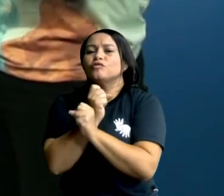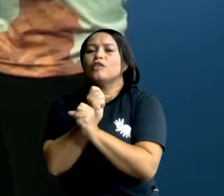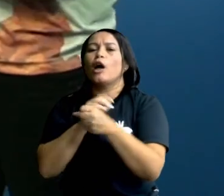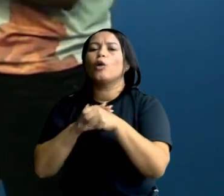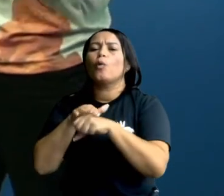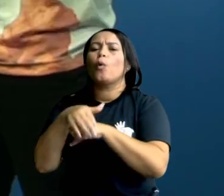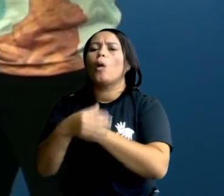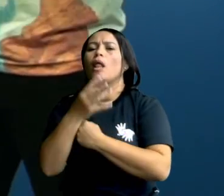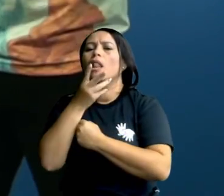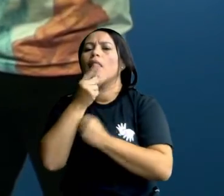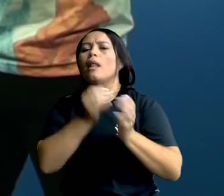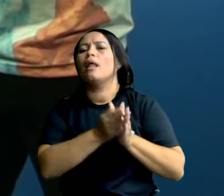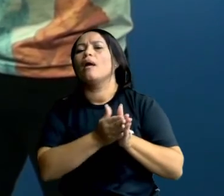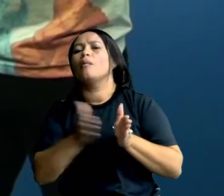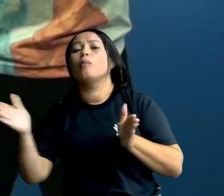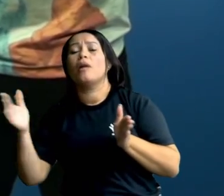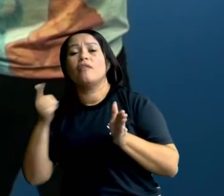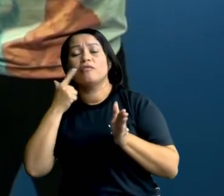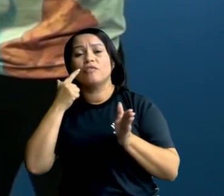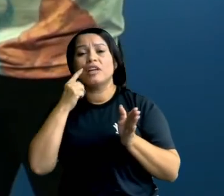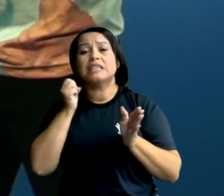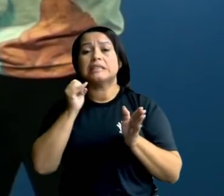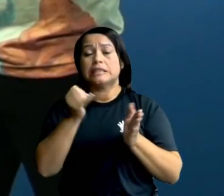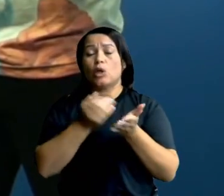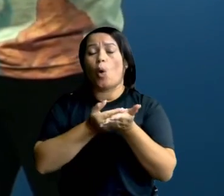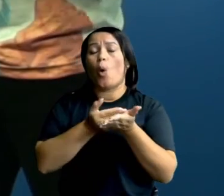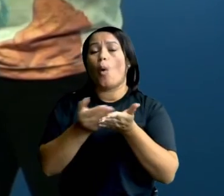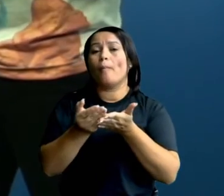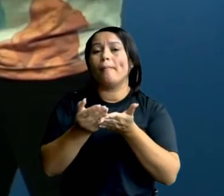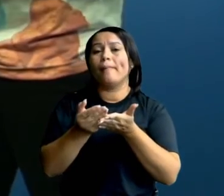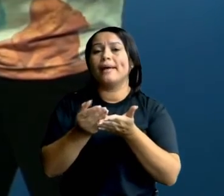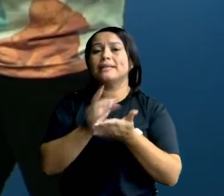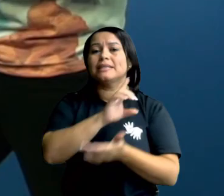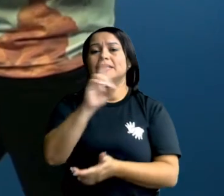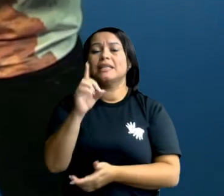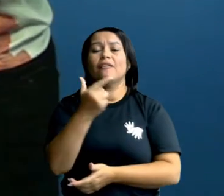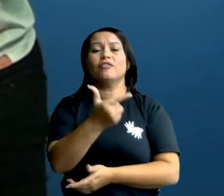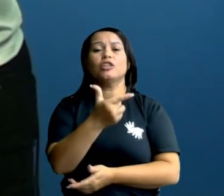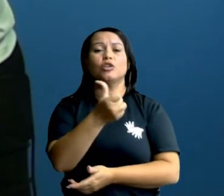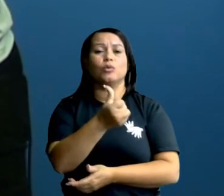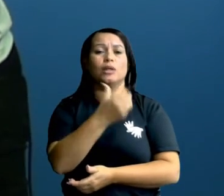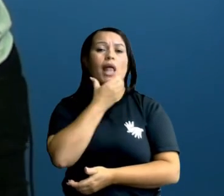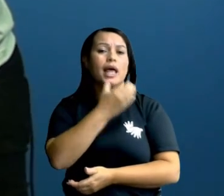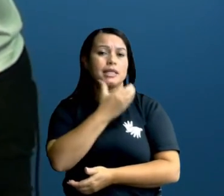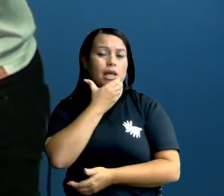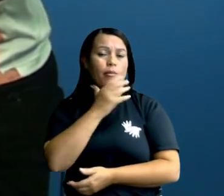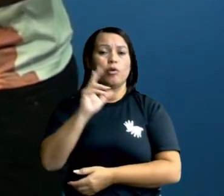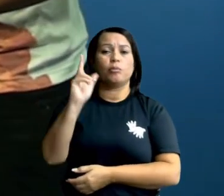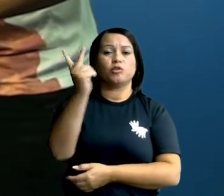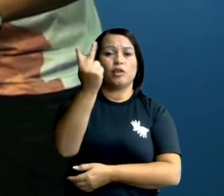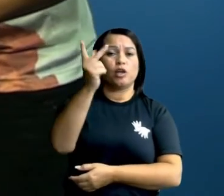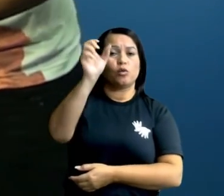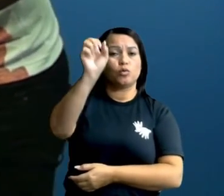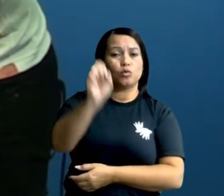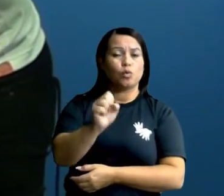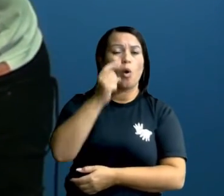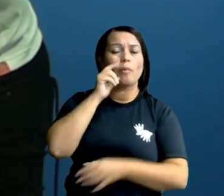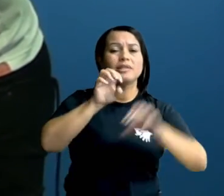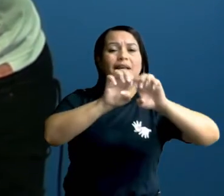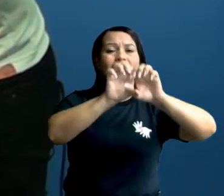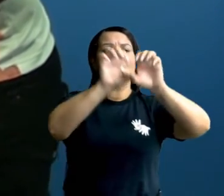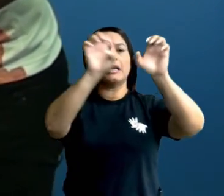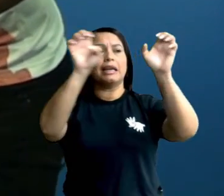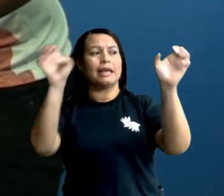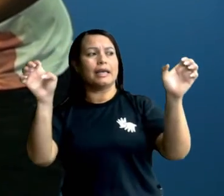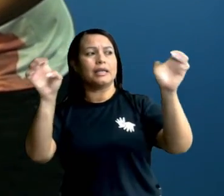no caso oposto, quando a gente começa o verão, né, em 21 de dezembro para o hemisfério sul, então a linha aqui do Equador divide,